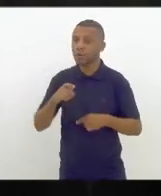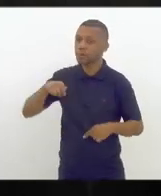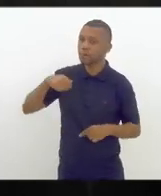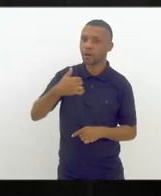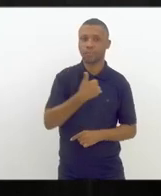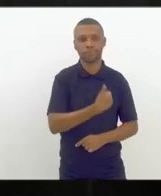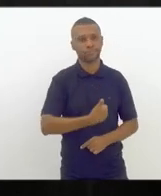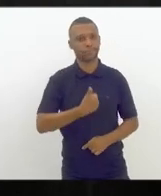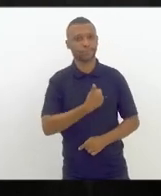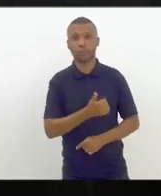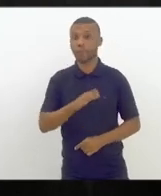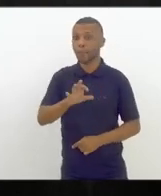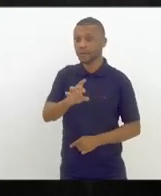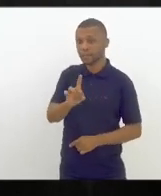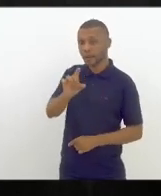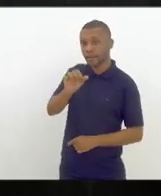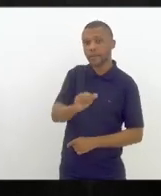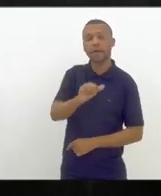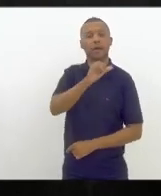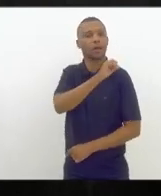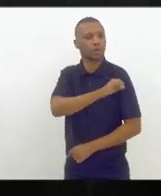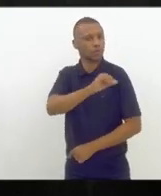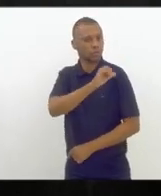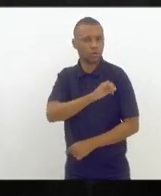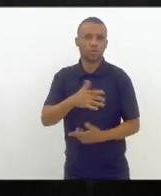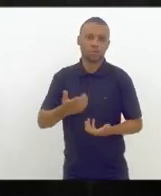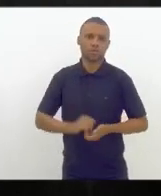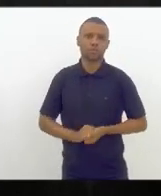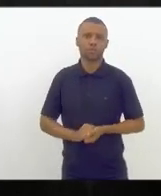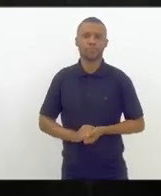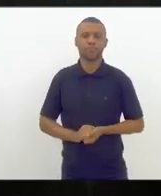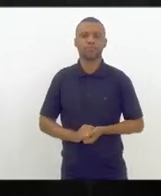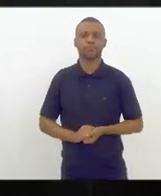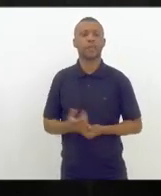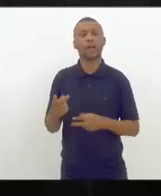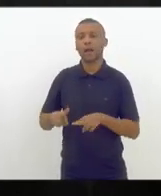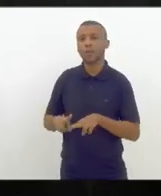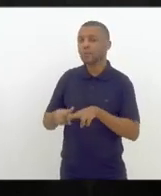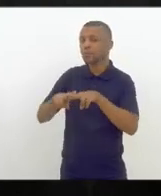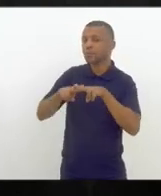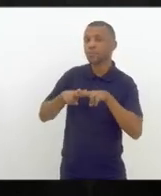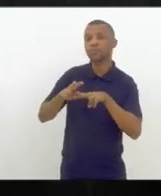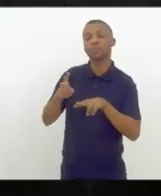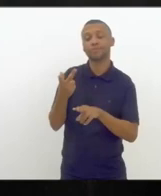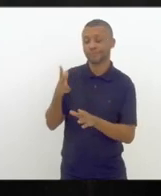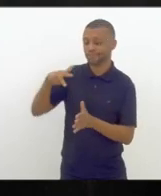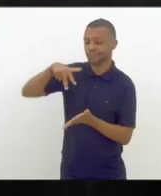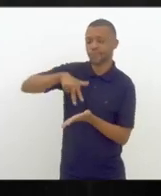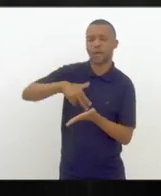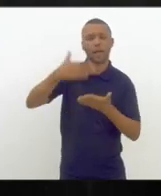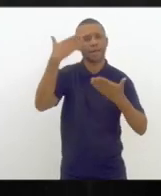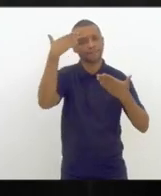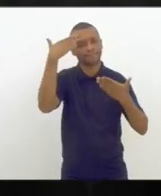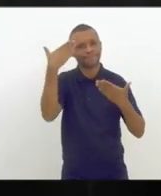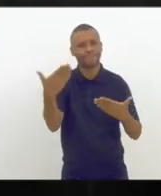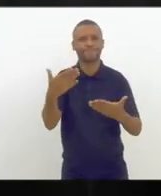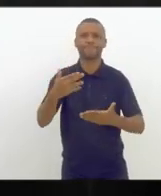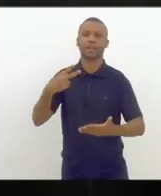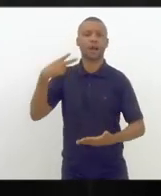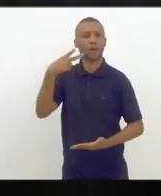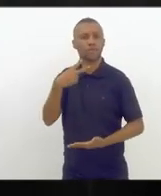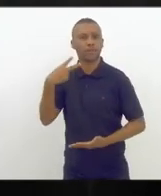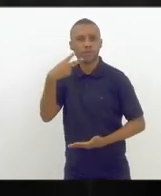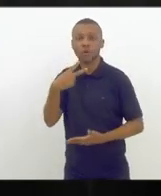e à Baixada Fluminense. E é por esse motivo que hoje eu vim aqui agradecer. Agradecer aos nossos vereadores